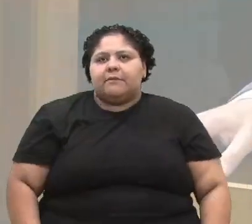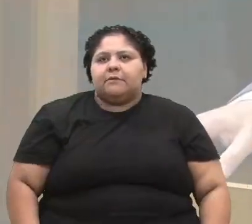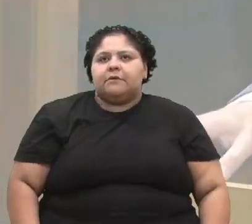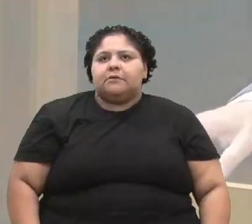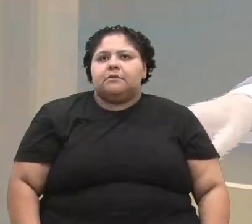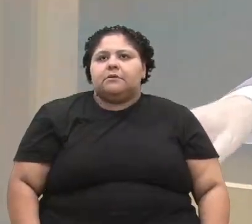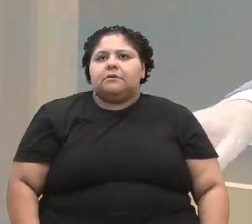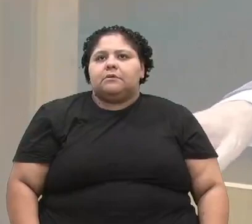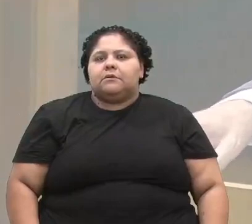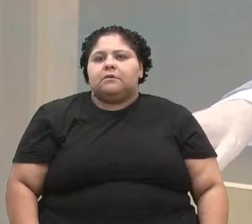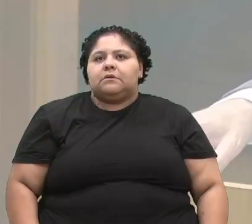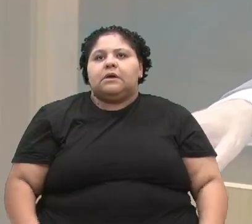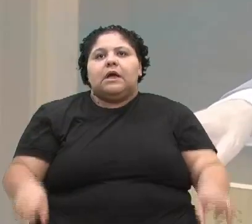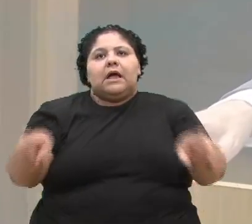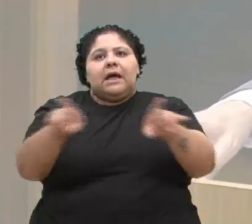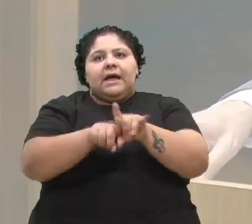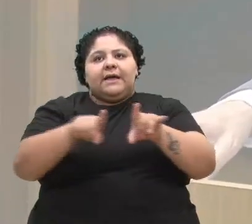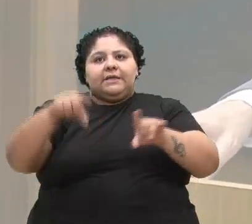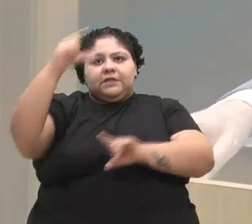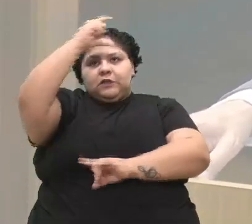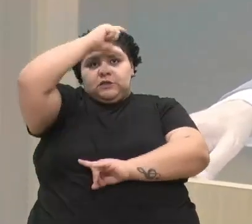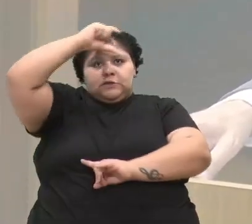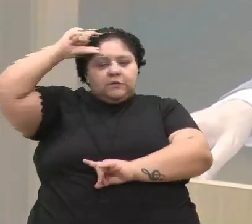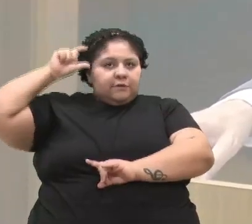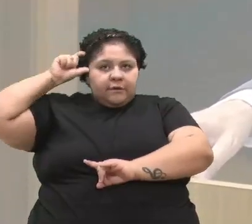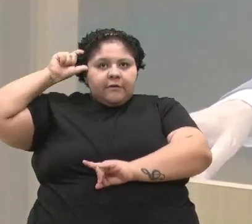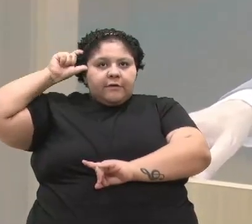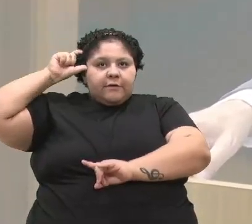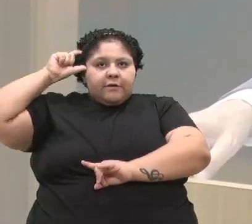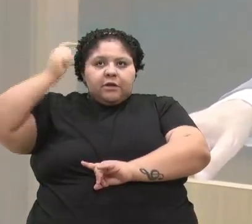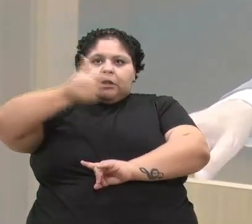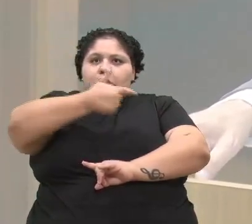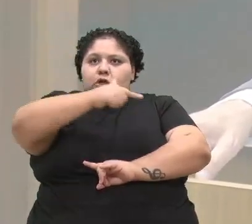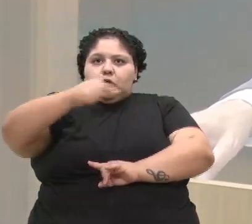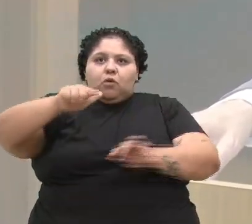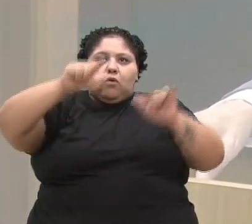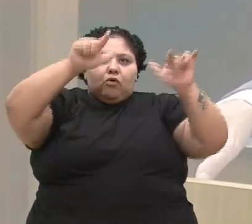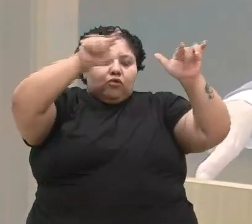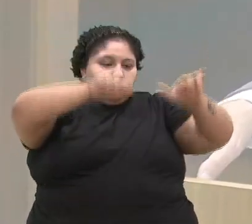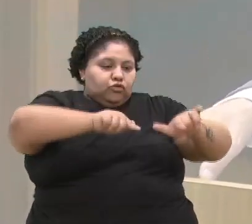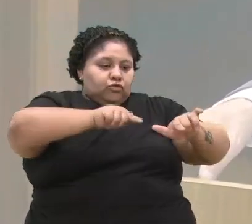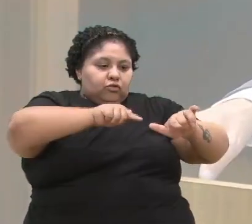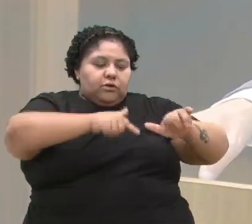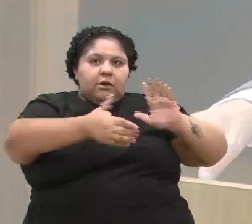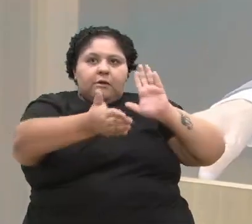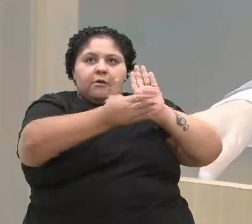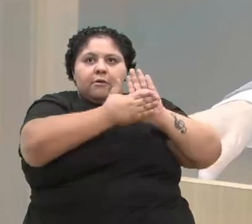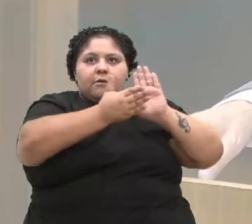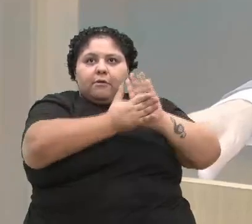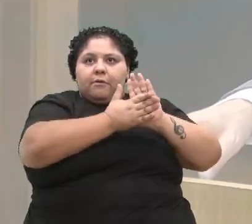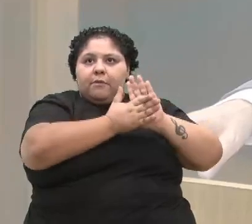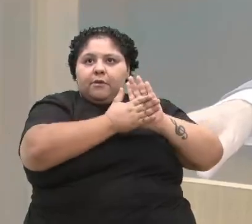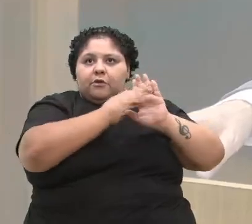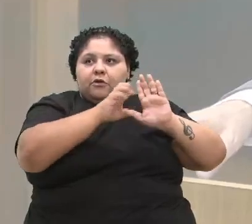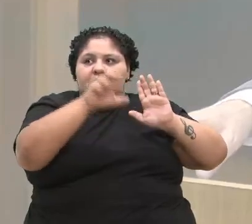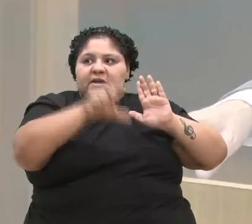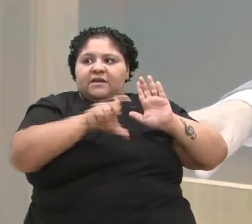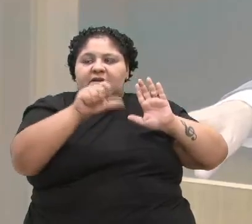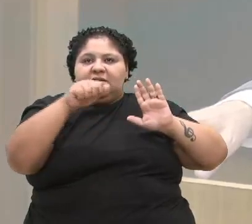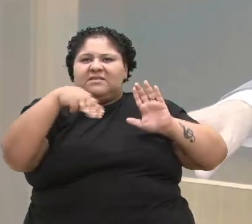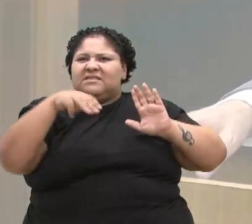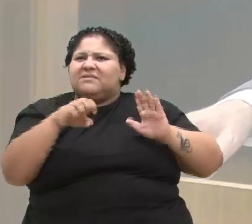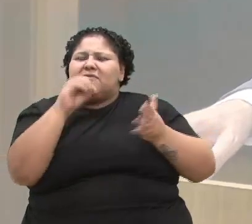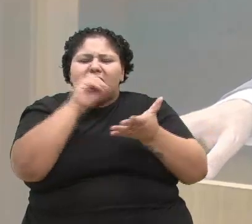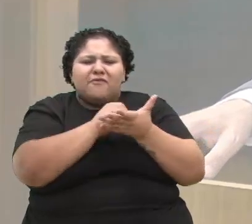uma enfermeira até o 3º andar para protocolar os exames, porque embaixo não consegue, porque não tinha um IP. Eu digo a